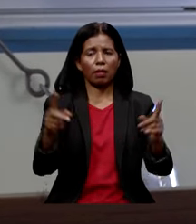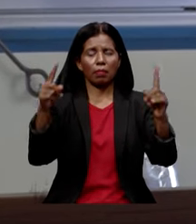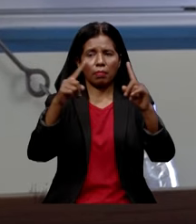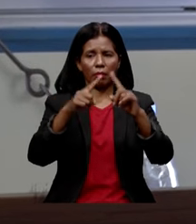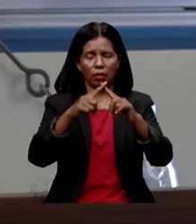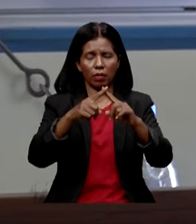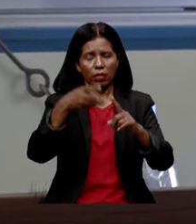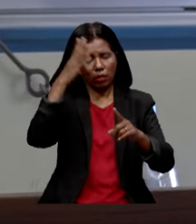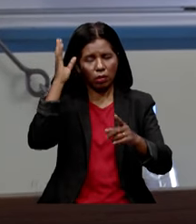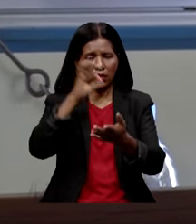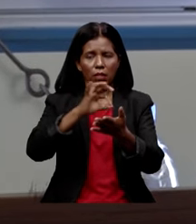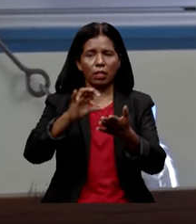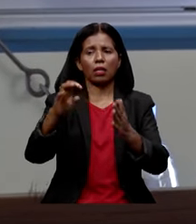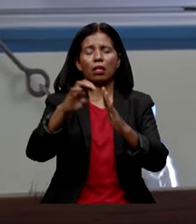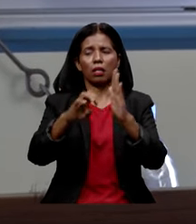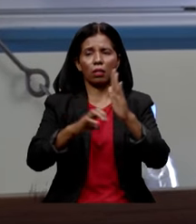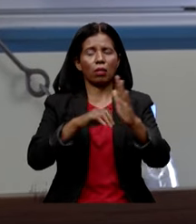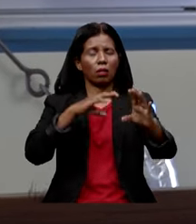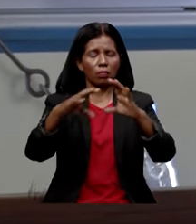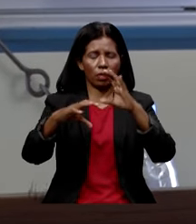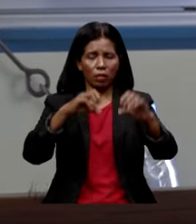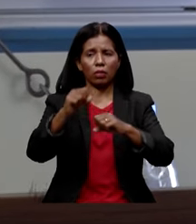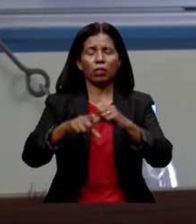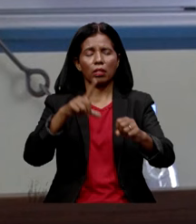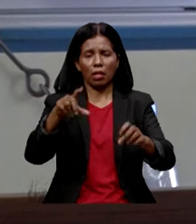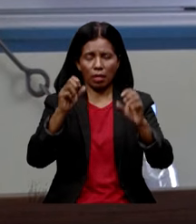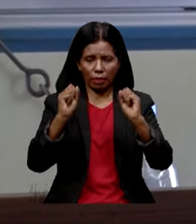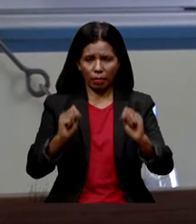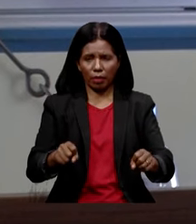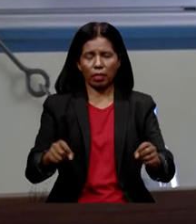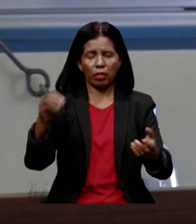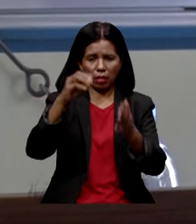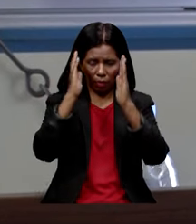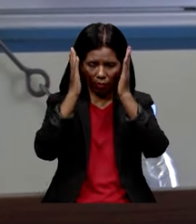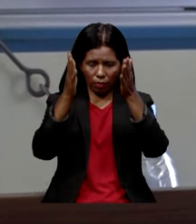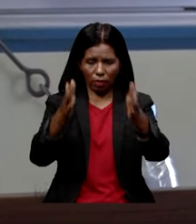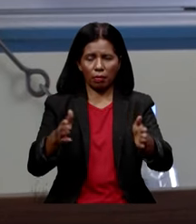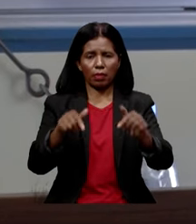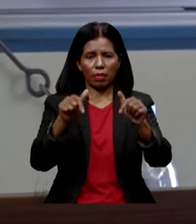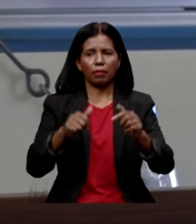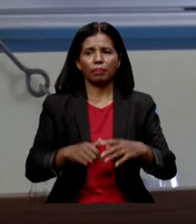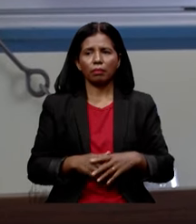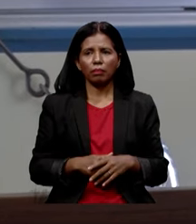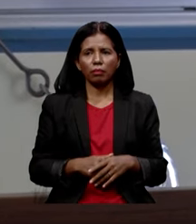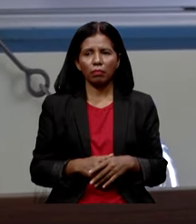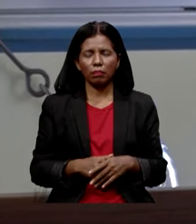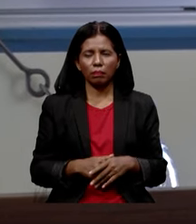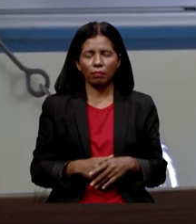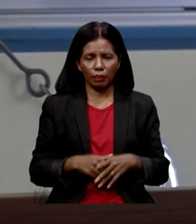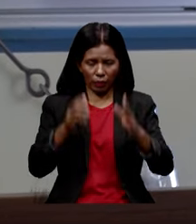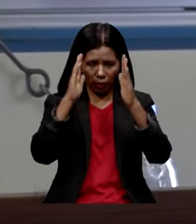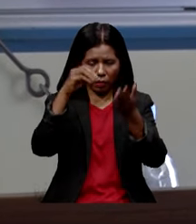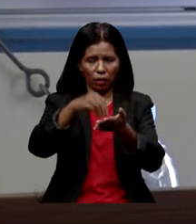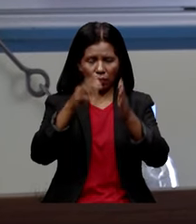senyor sekretario estado komunikasyon sosial para atubele taumos atensyon ida ne taumos atensyon